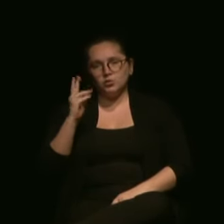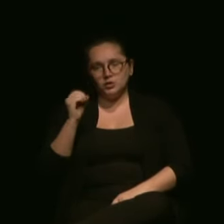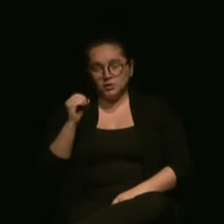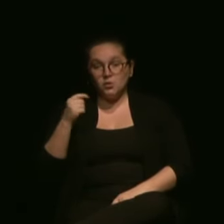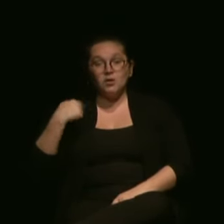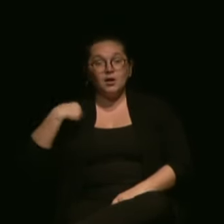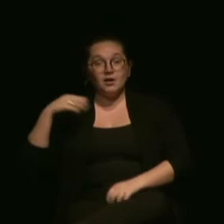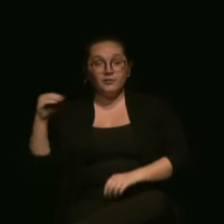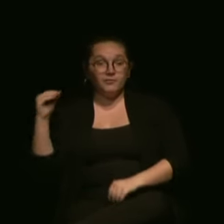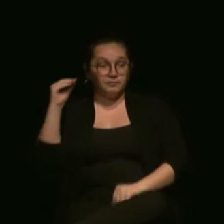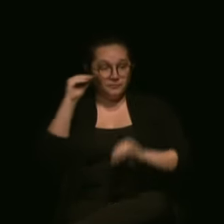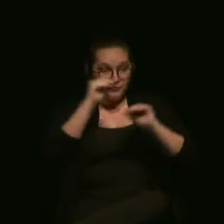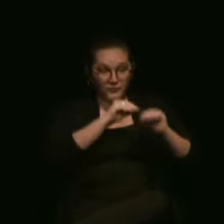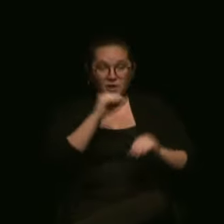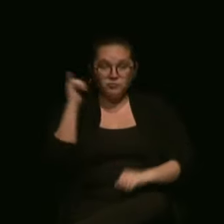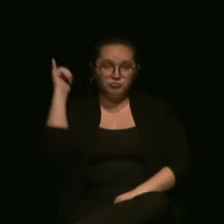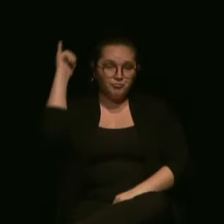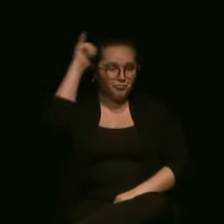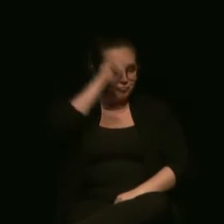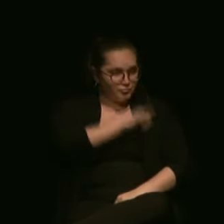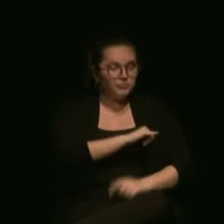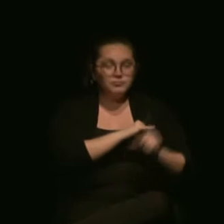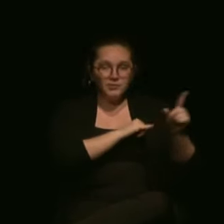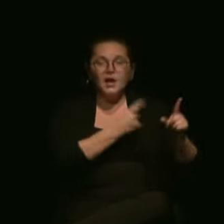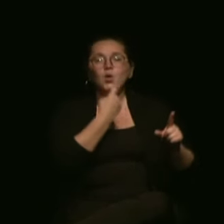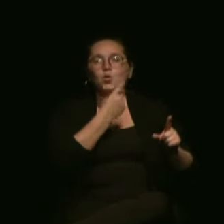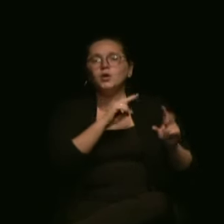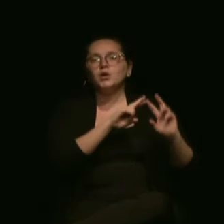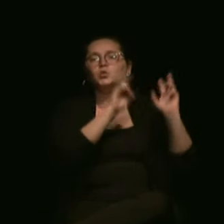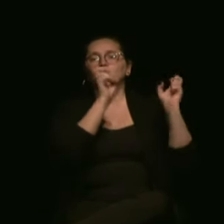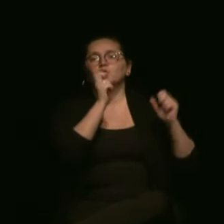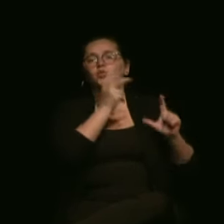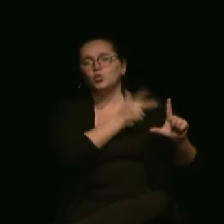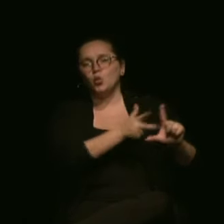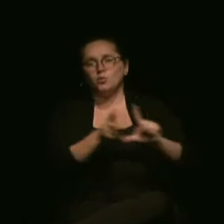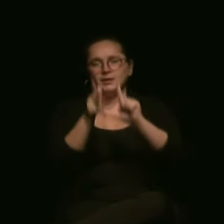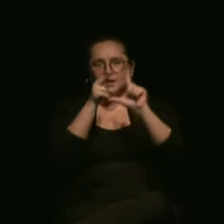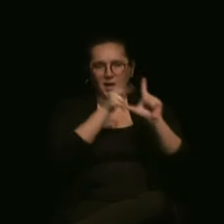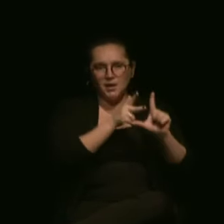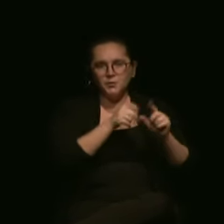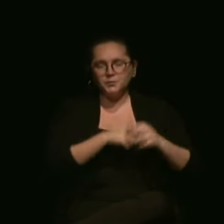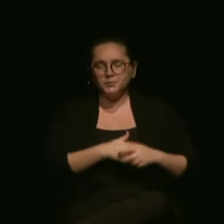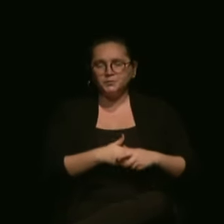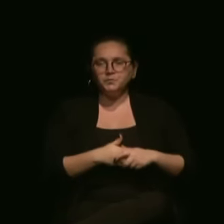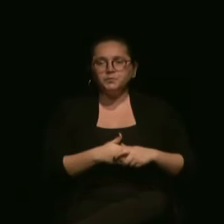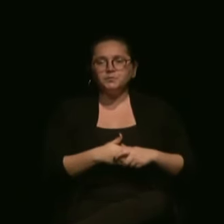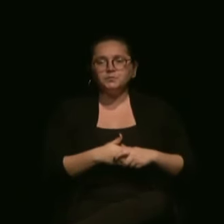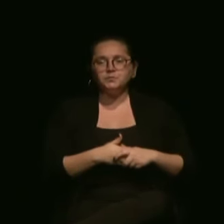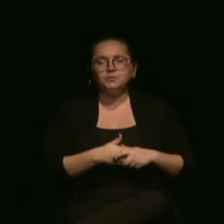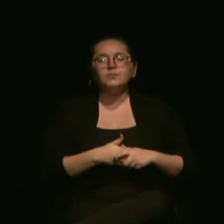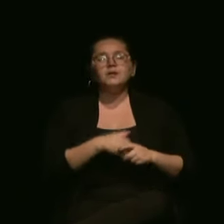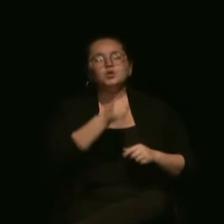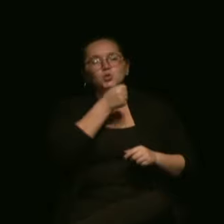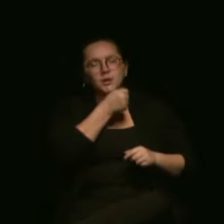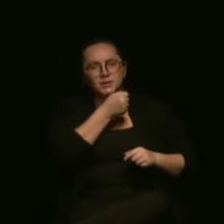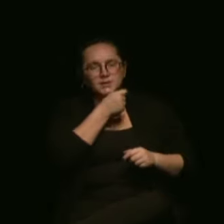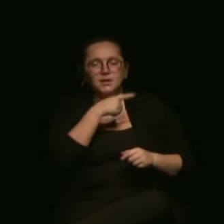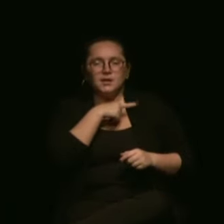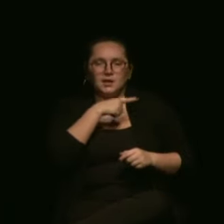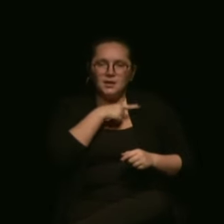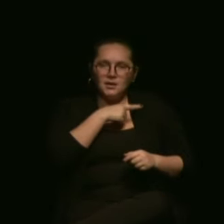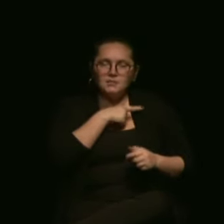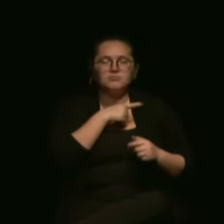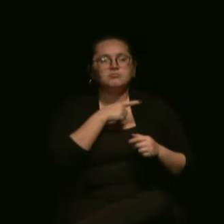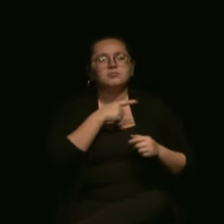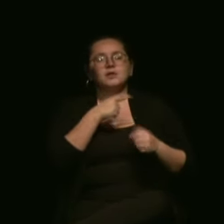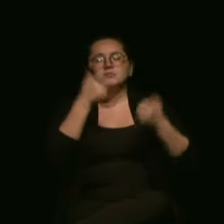documentário convencional, com voz na terceira, com comentário na terceira pessoa, jornalistas que aparecem e que